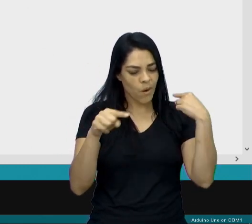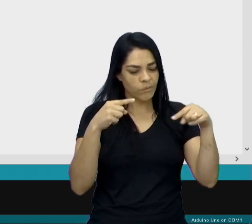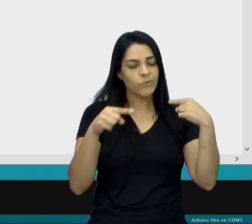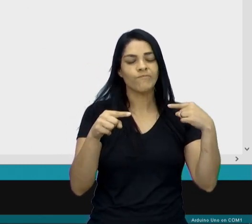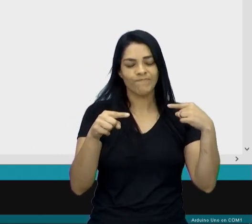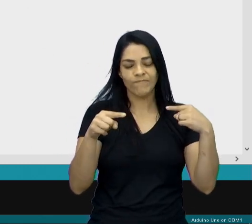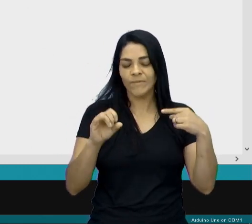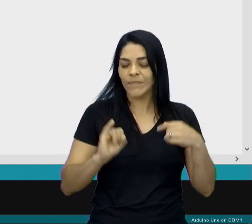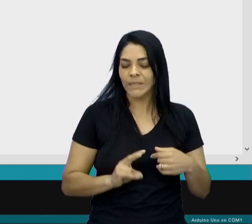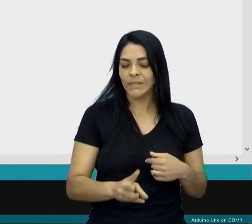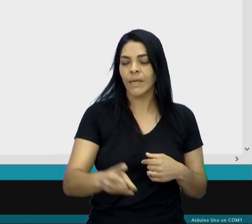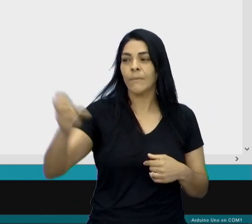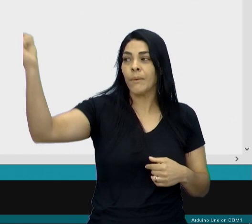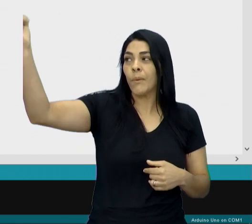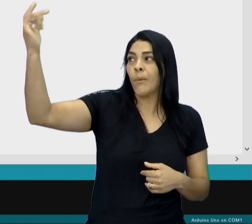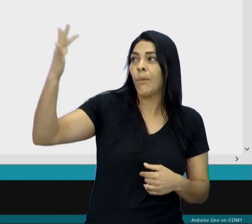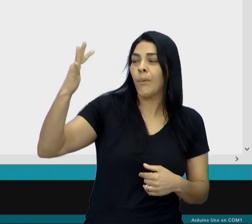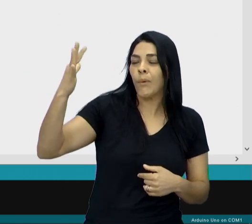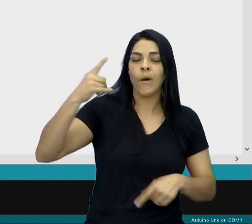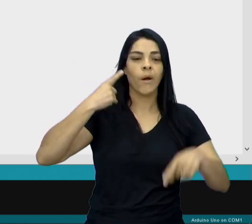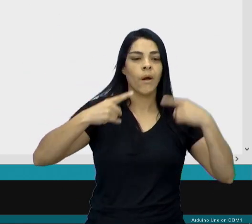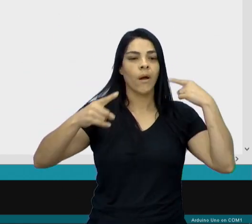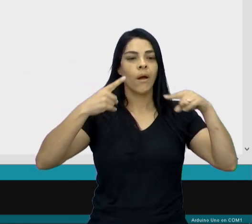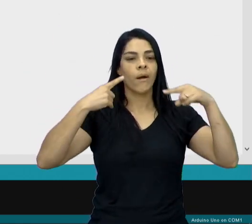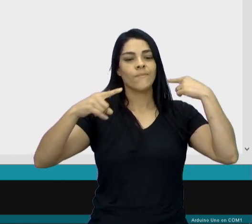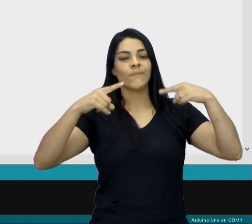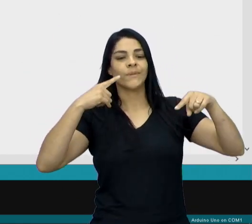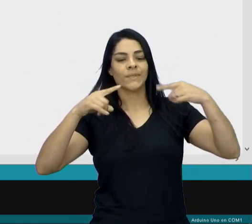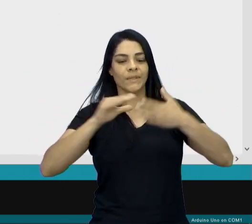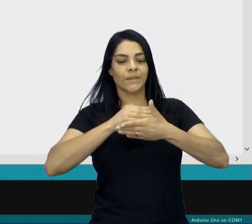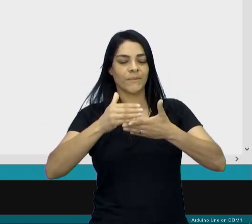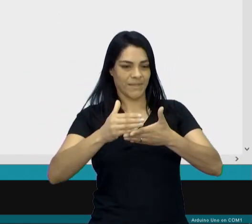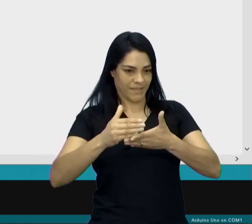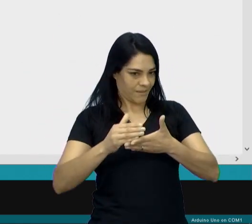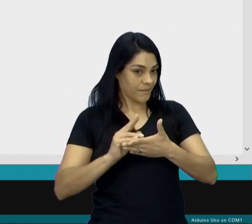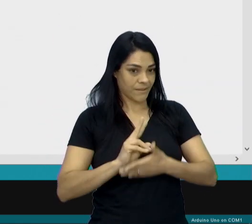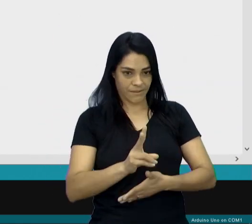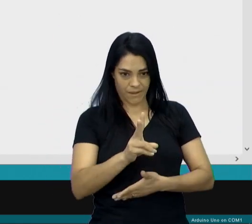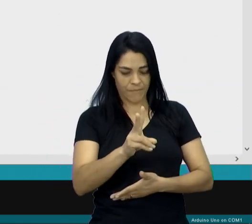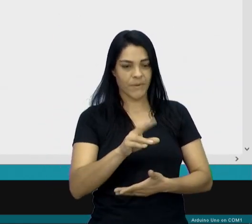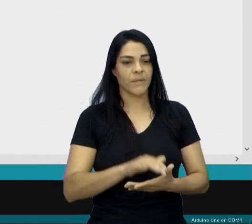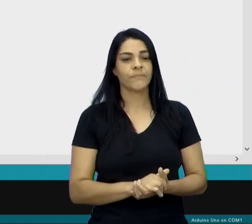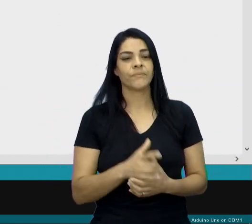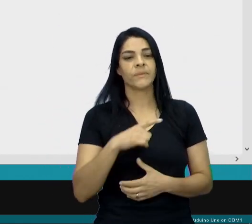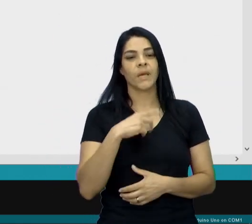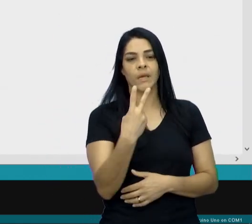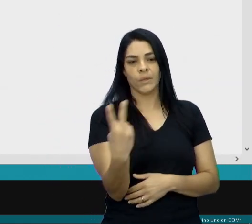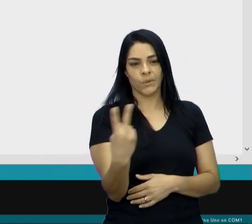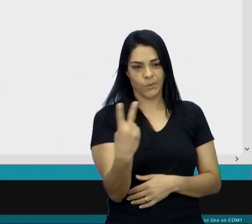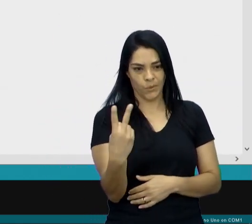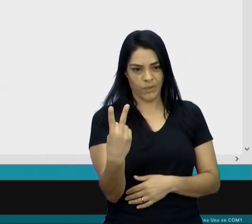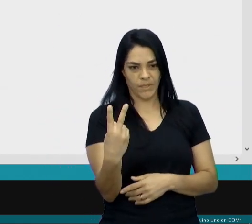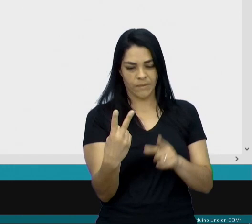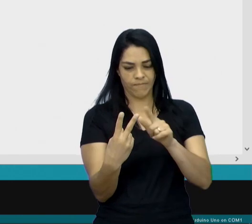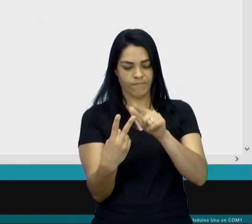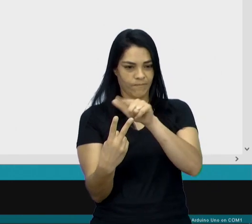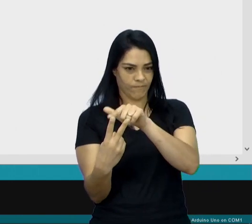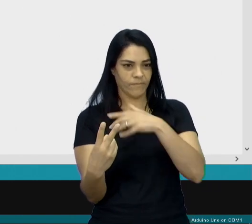Toda vez que o LED acende, um áudio toca. Tá certo? Só que existem esses dois outros comandos aqui, que é